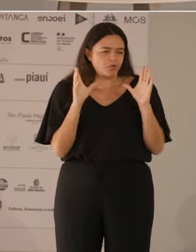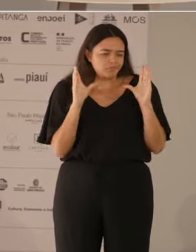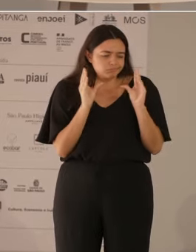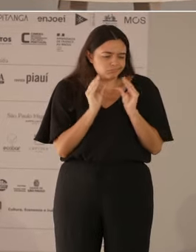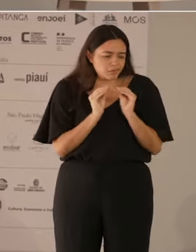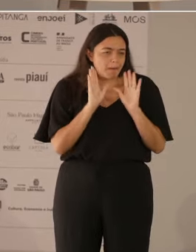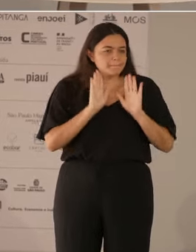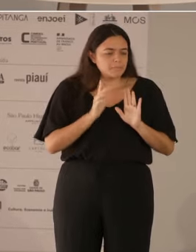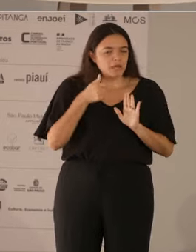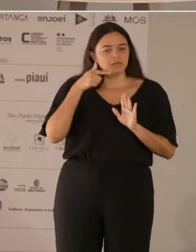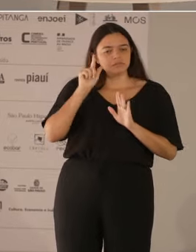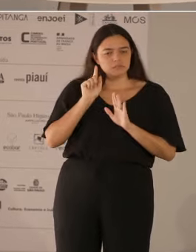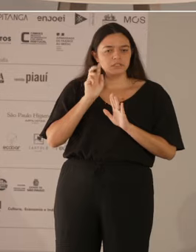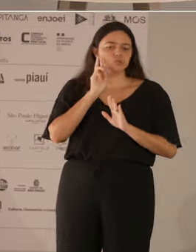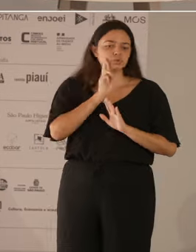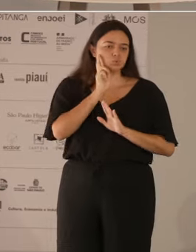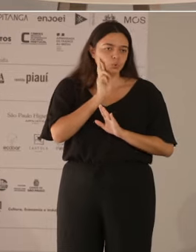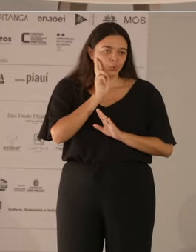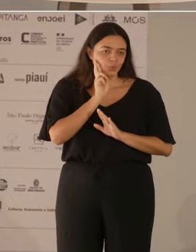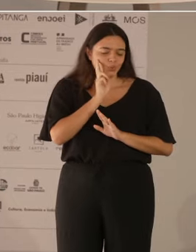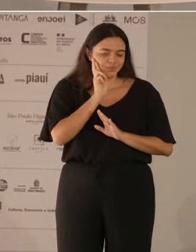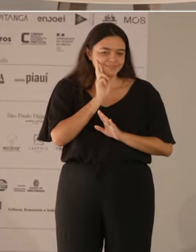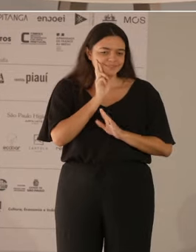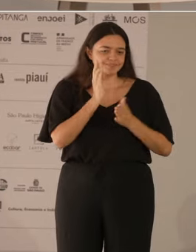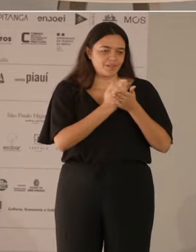era rosa, o Bernardo também cita no livro,